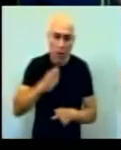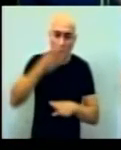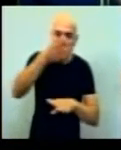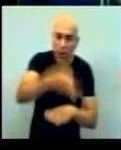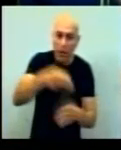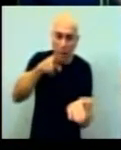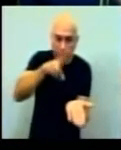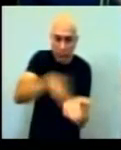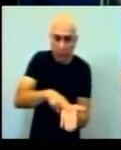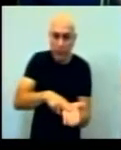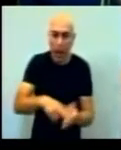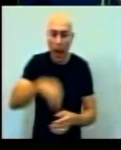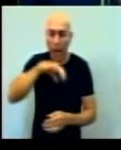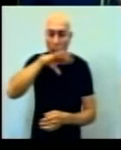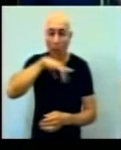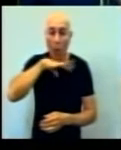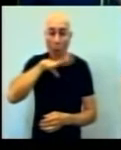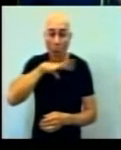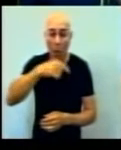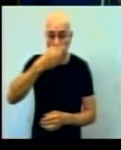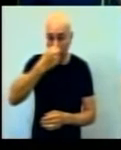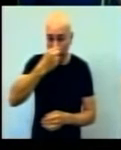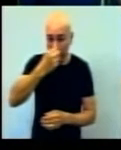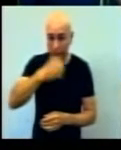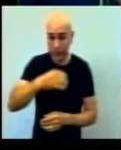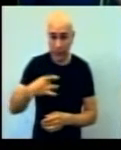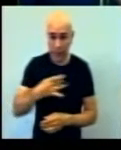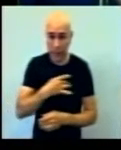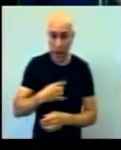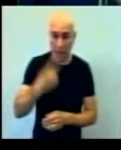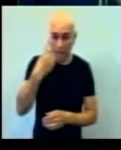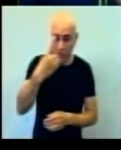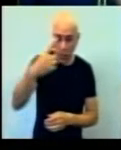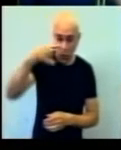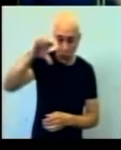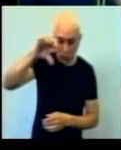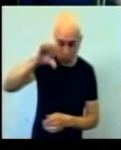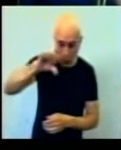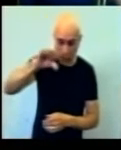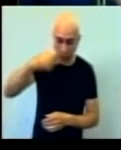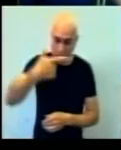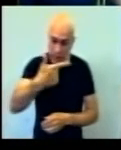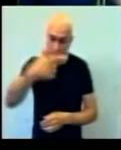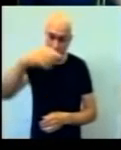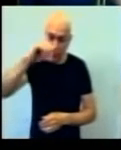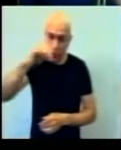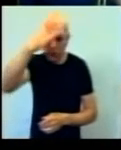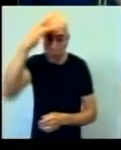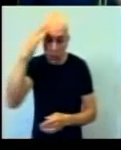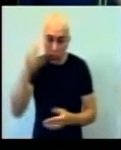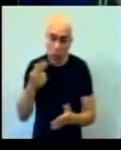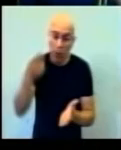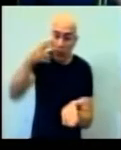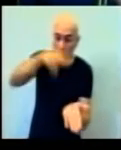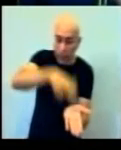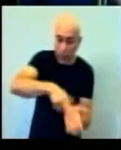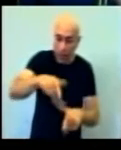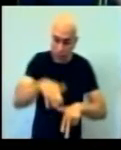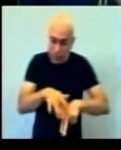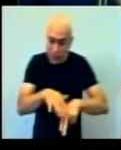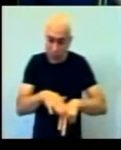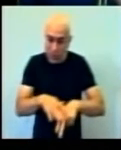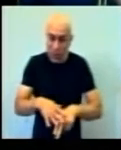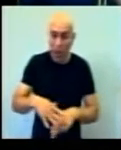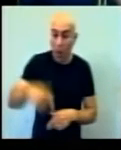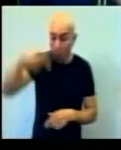síndrome respiratória aguda grave. Até o momento, nós tivemos 1.920 síndrome respiratória agudas internadas. De ontem para hoje,